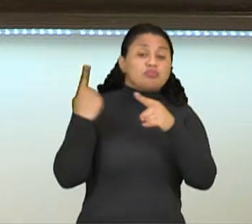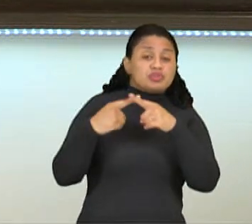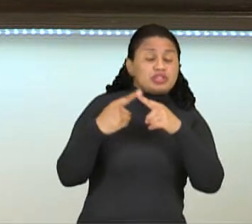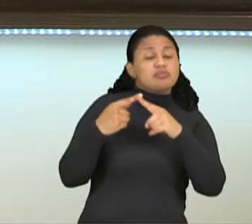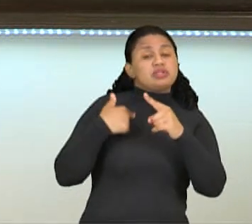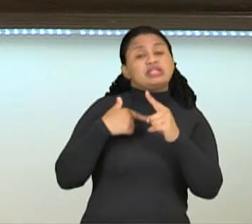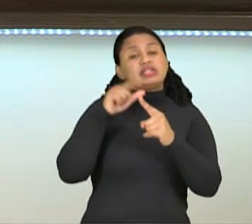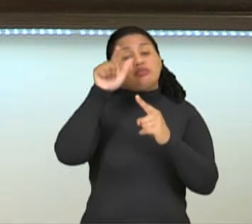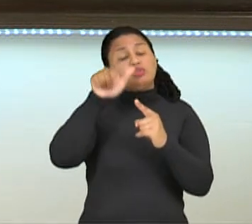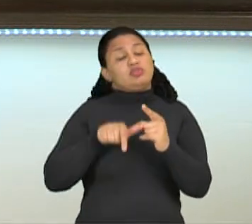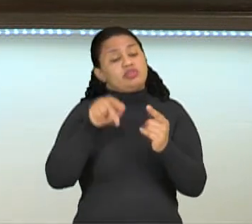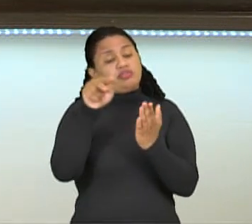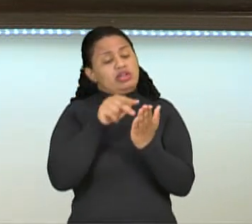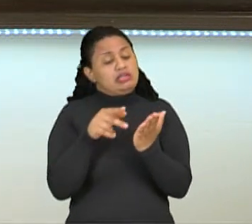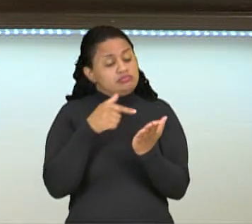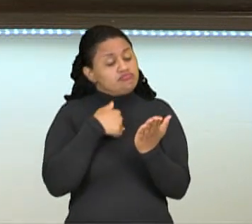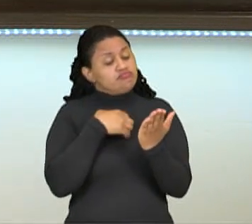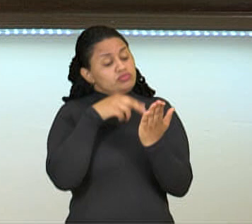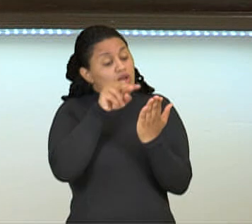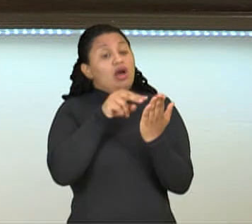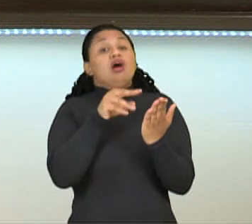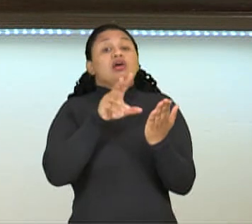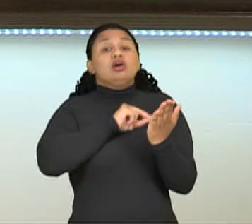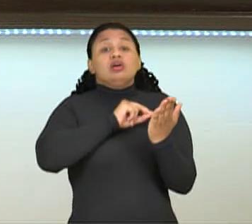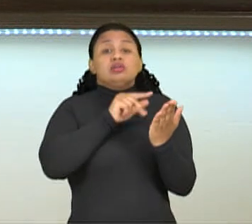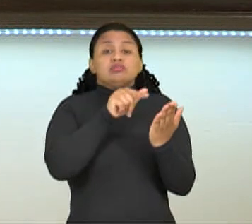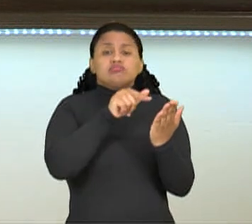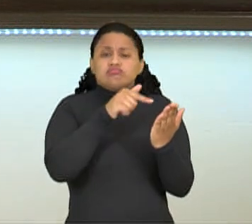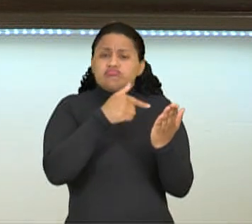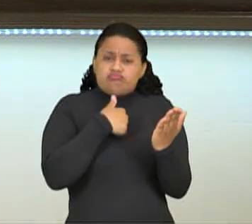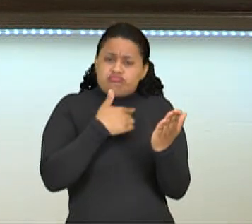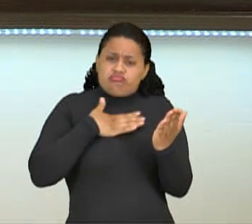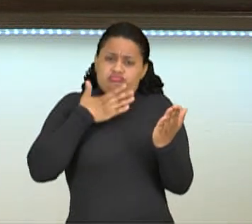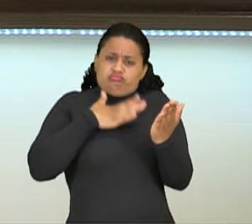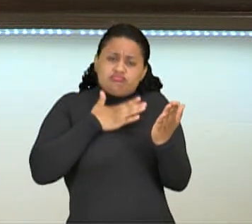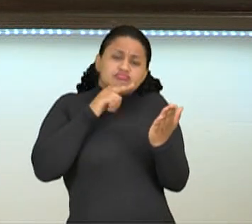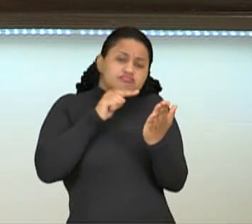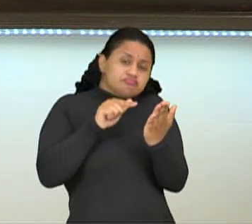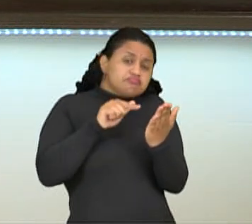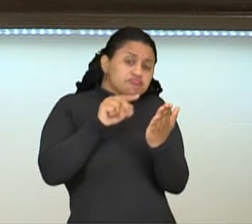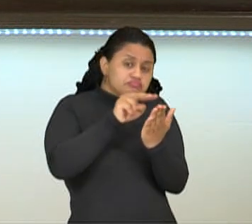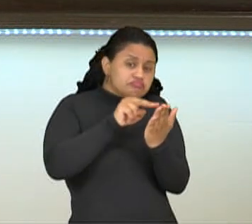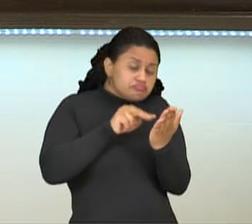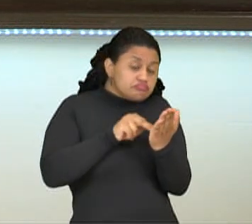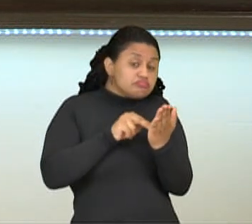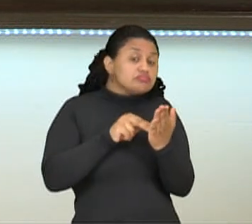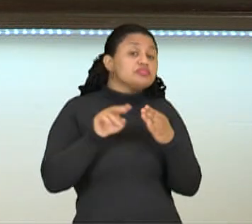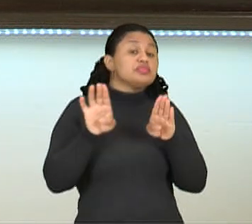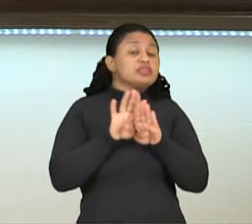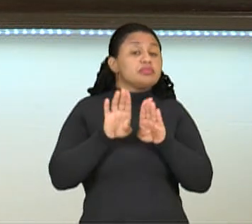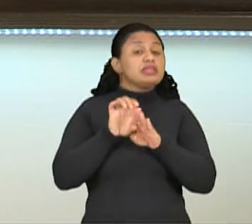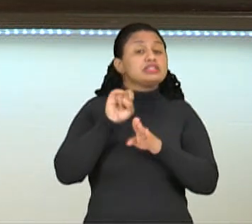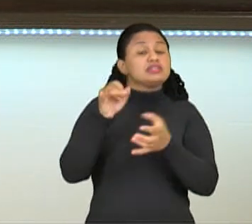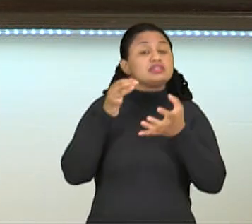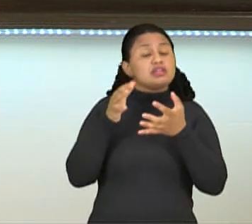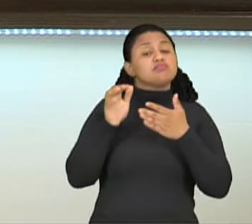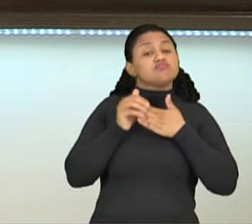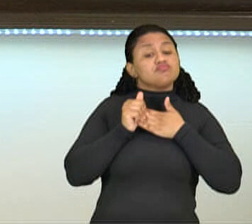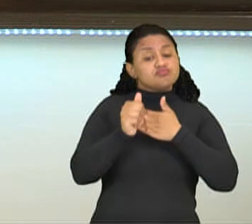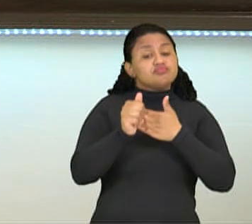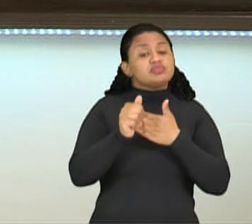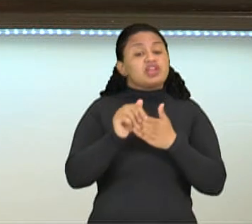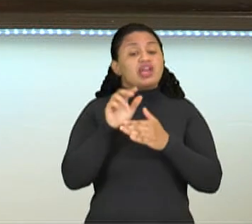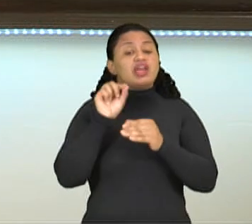o seu leitor. E também ele pode, se ele quiser, conduzir a interpretação